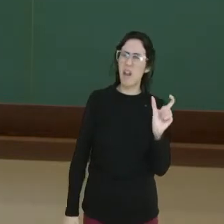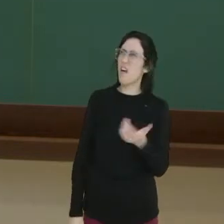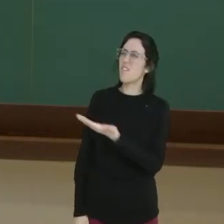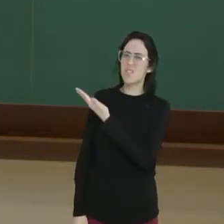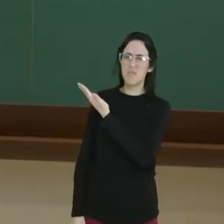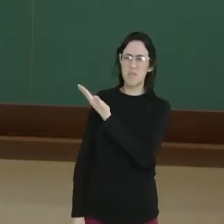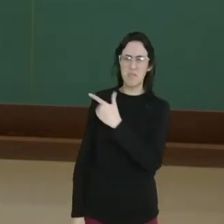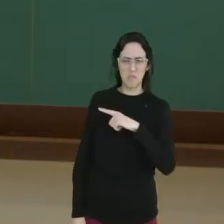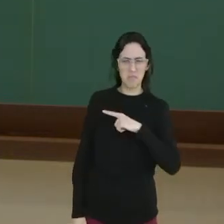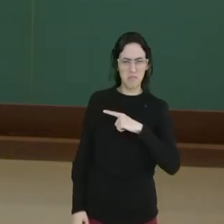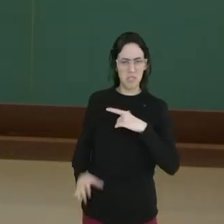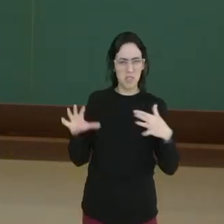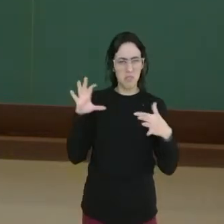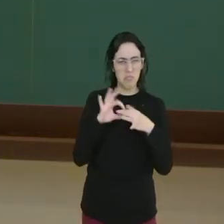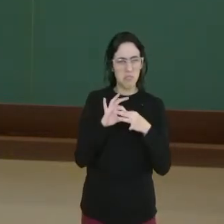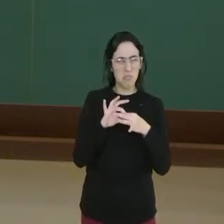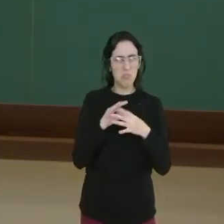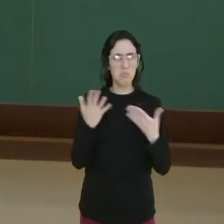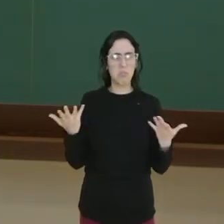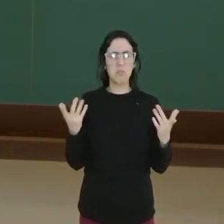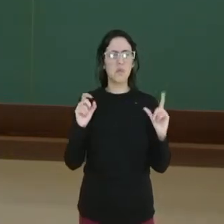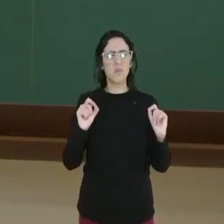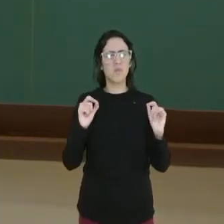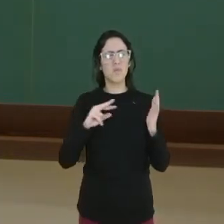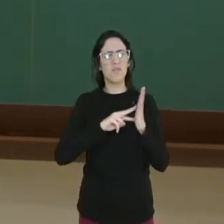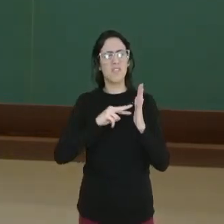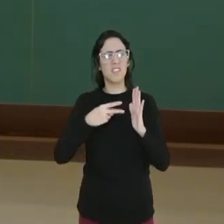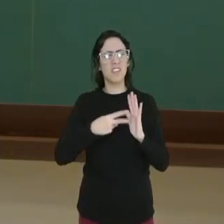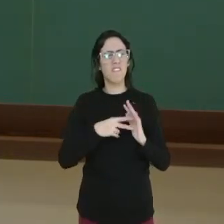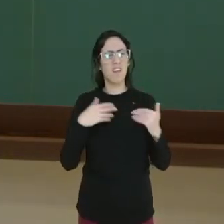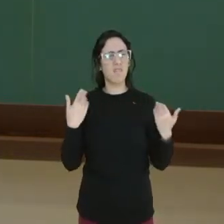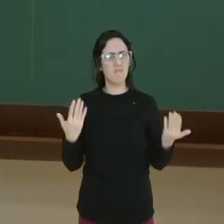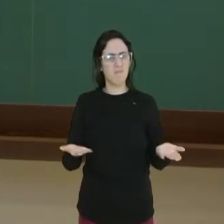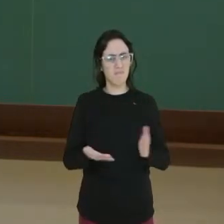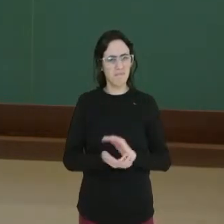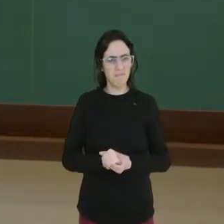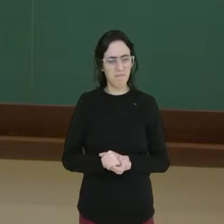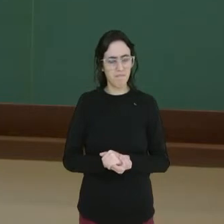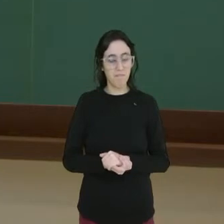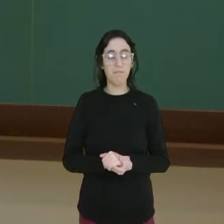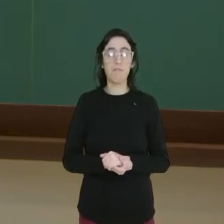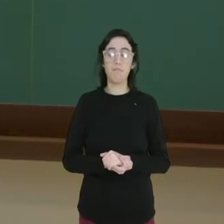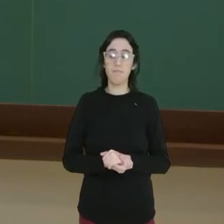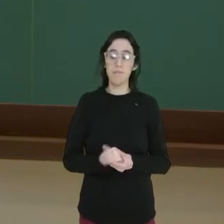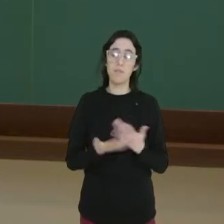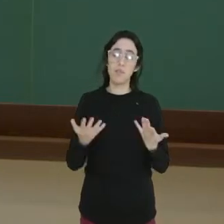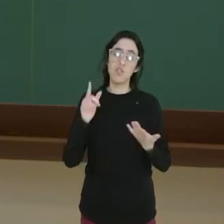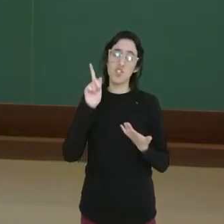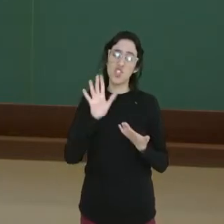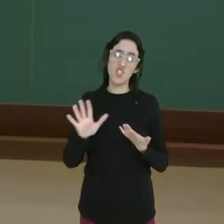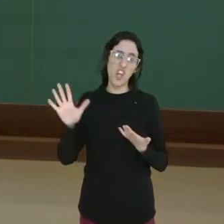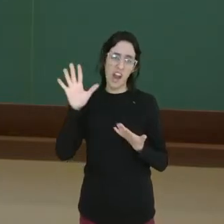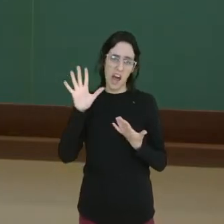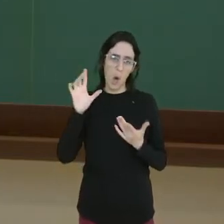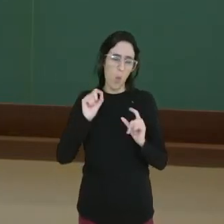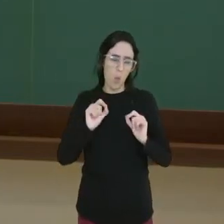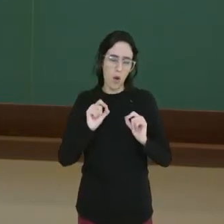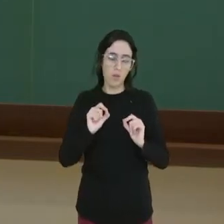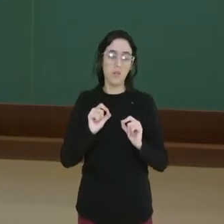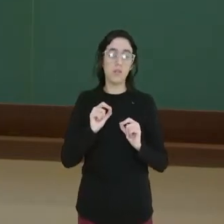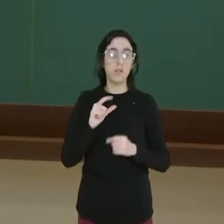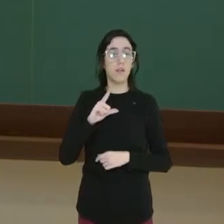ideia maquiavélico? O que será isso, afinal de contas? Bom, em geral, utilizamos